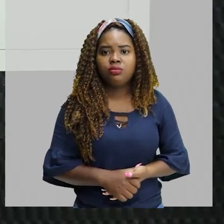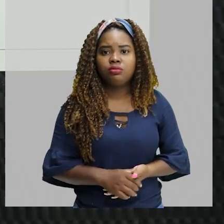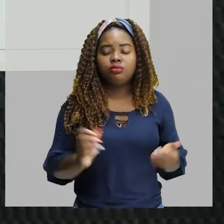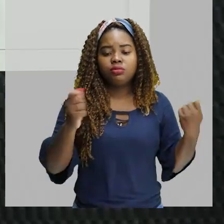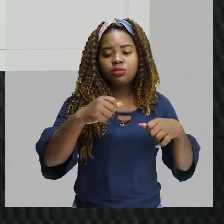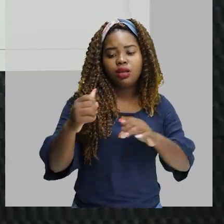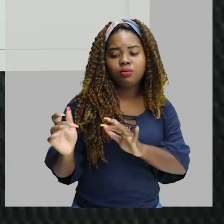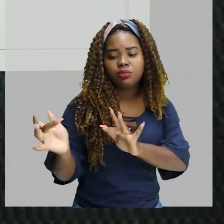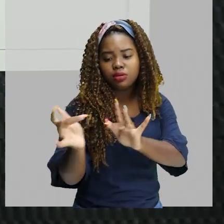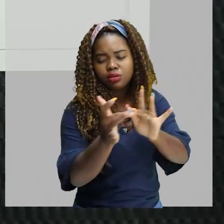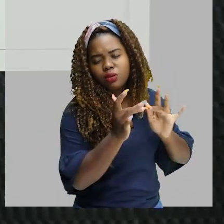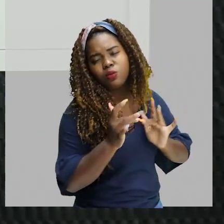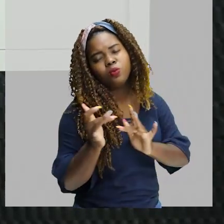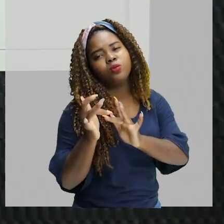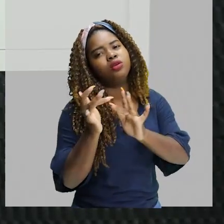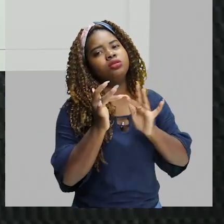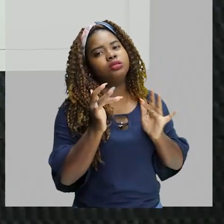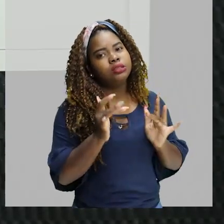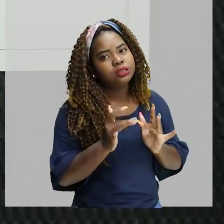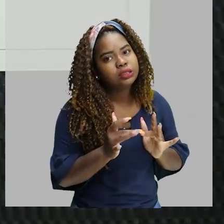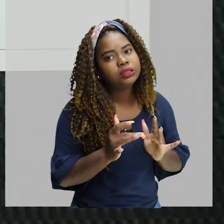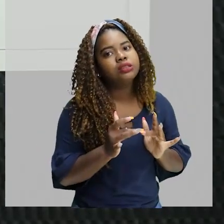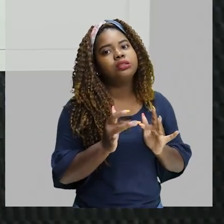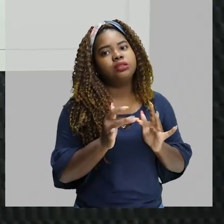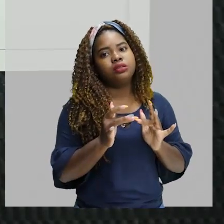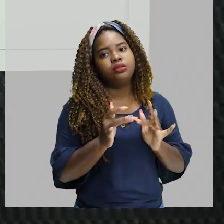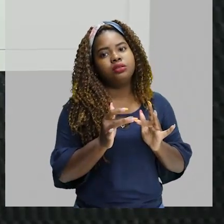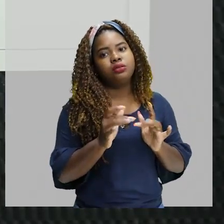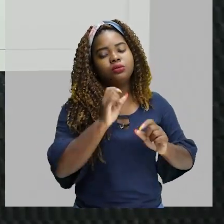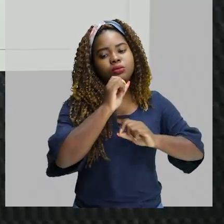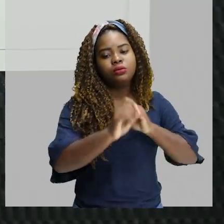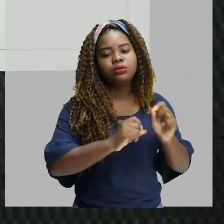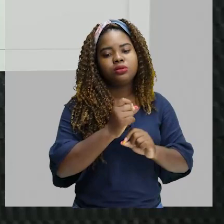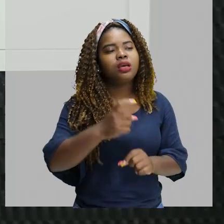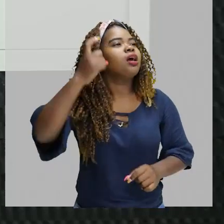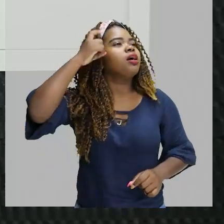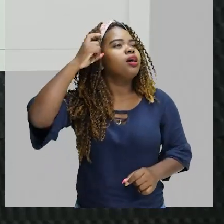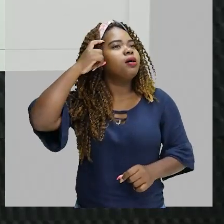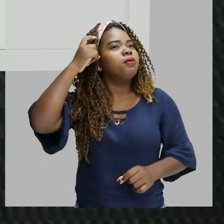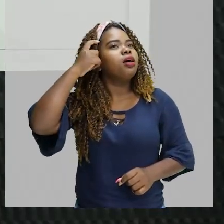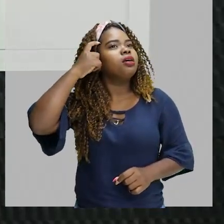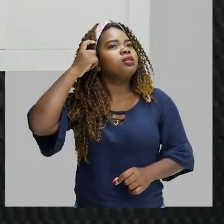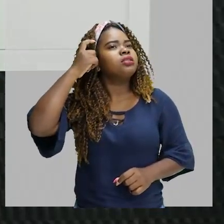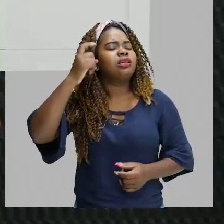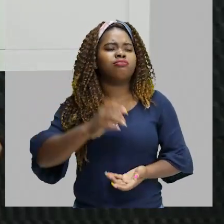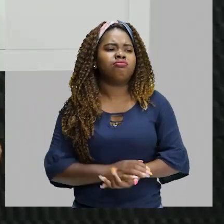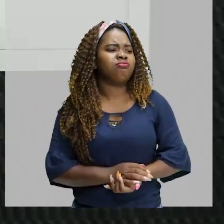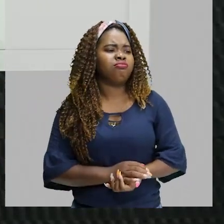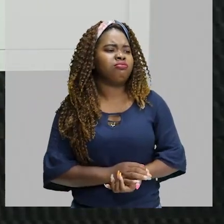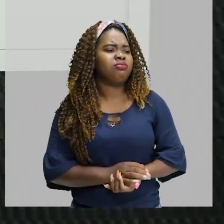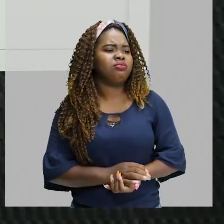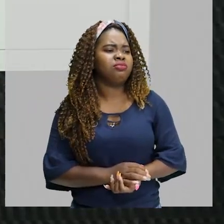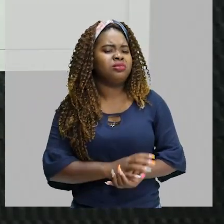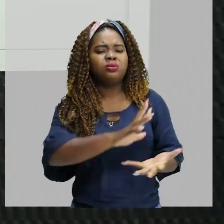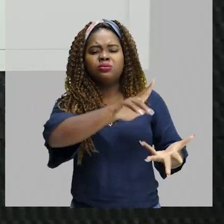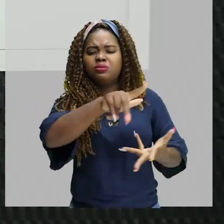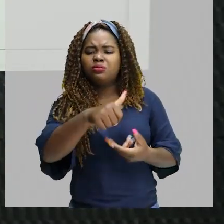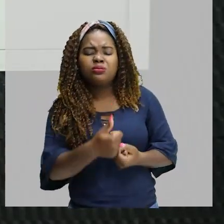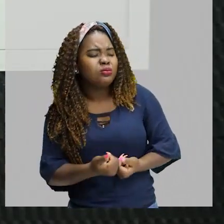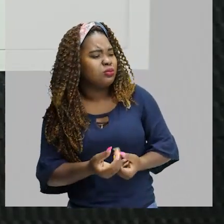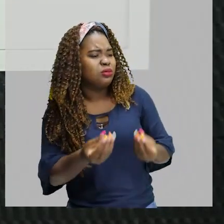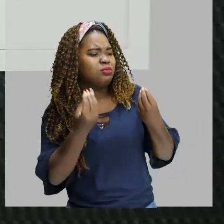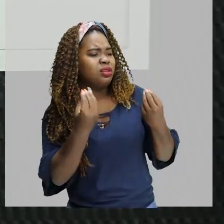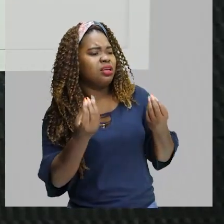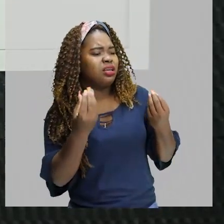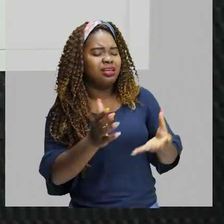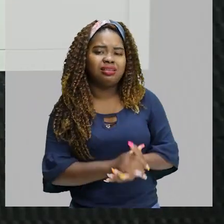com a possibilidade também de você não estar mais. E aí é que se instaura o sentimento